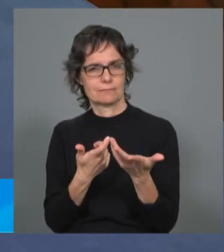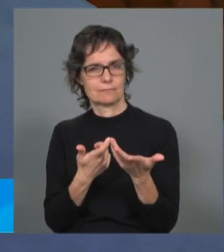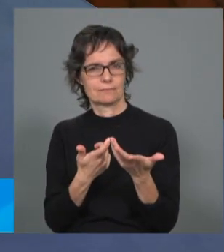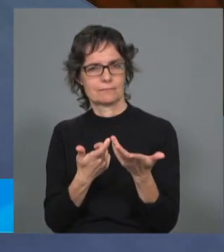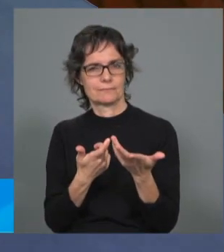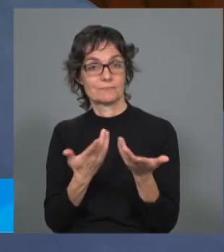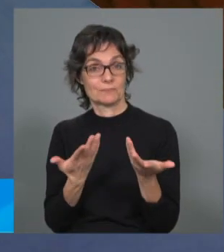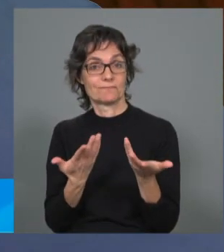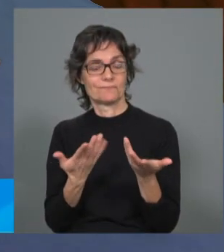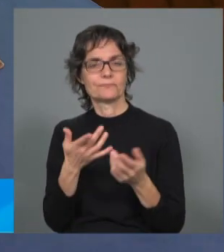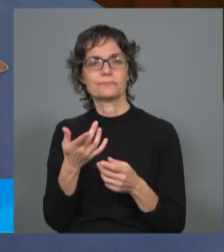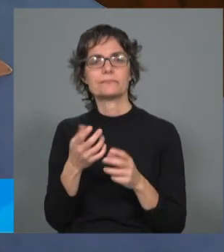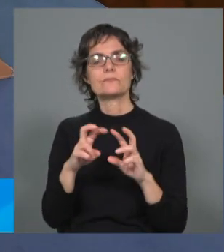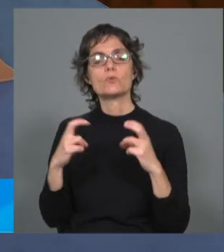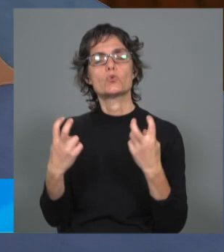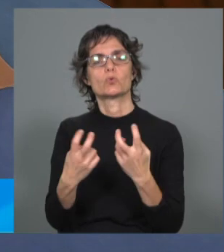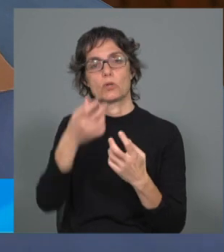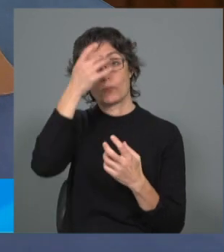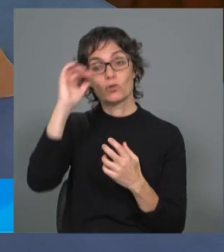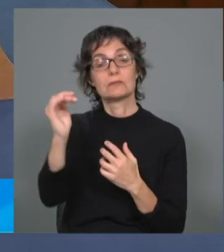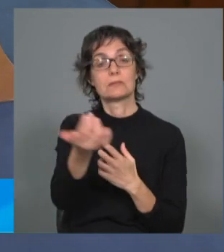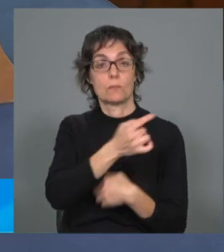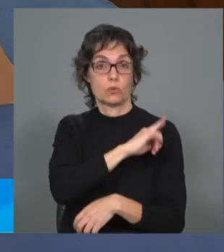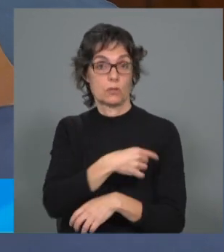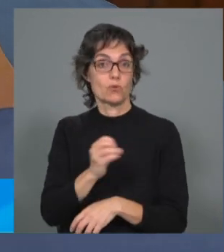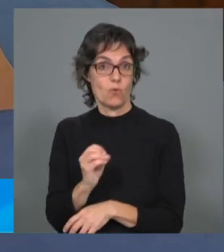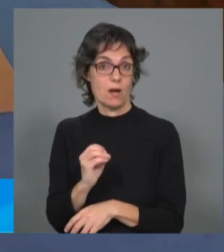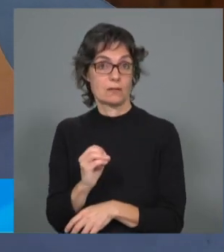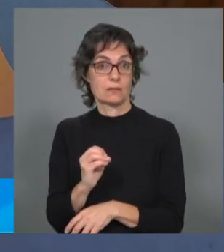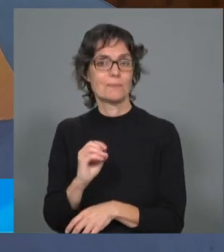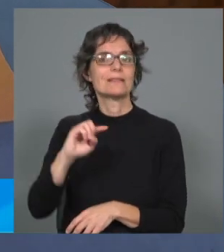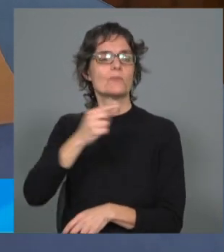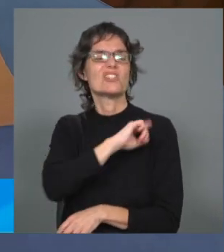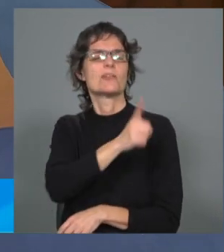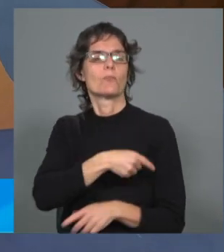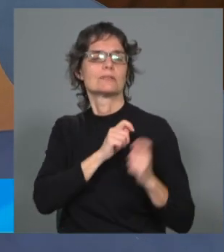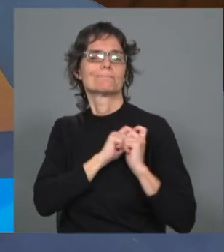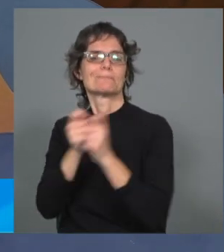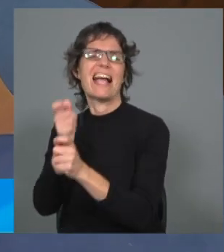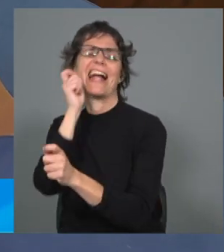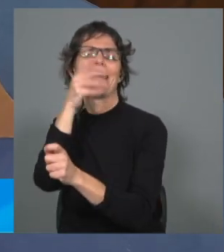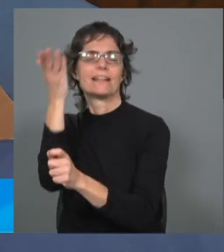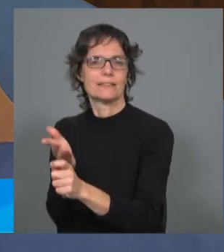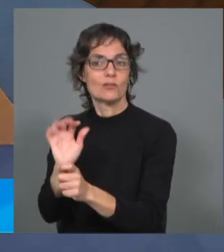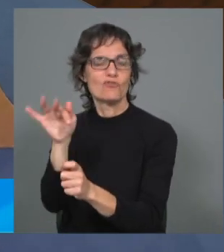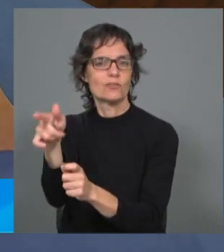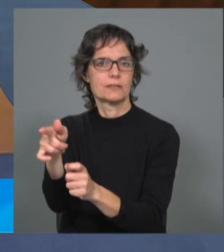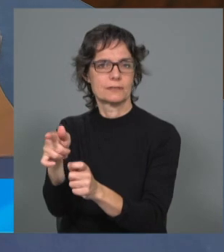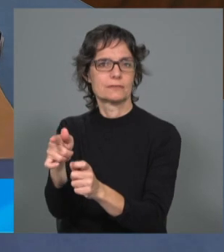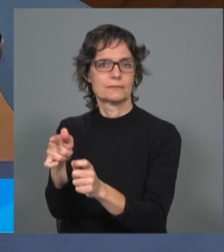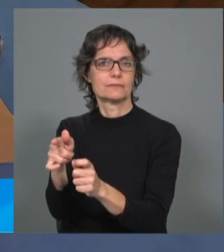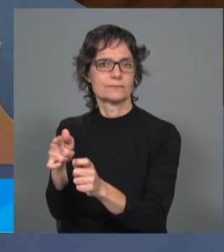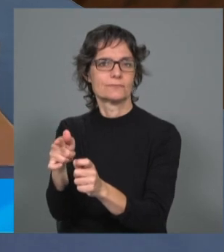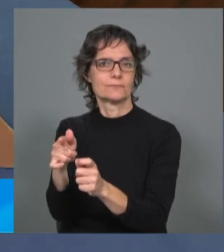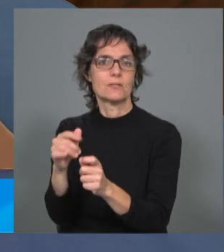conselhos consultivos, isto é, não têm o poder. E, portanto, o poder, depois, a decisão final, cabe sempre